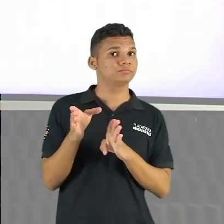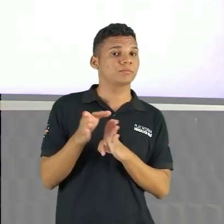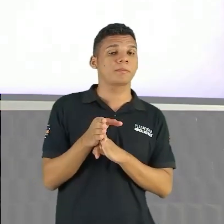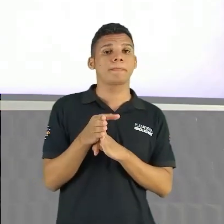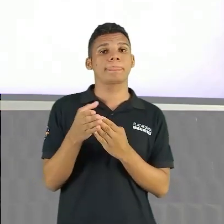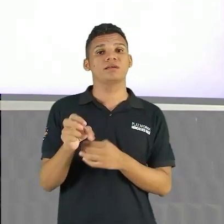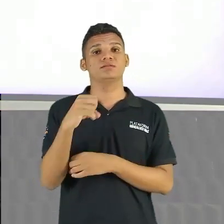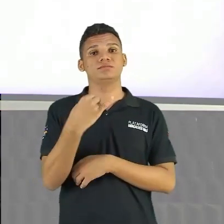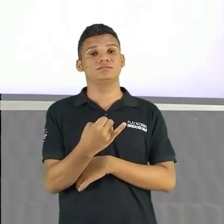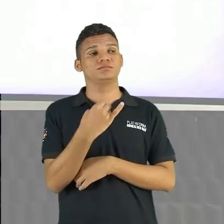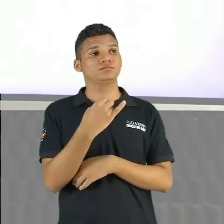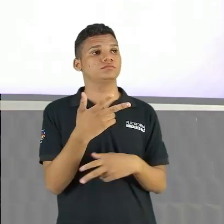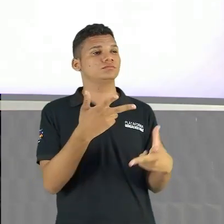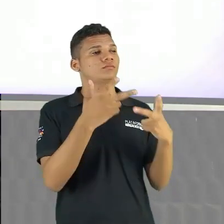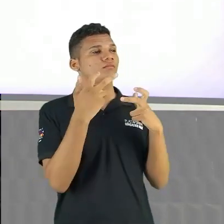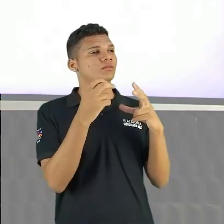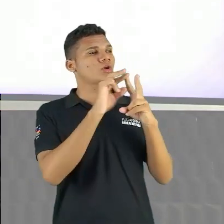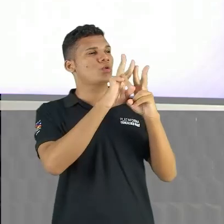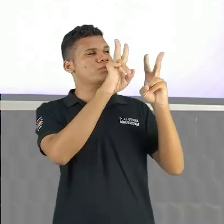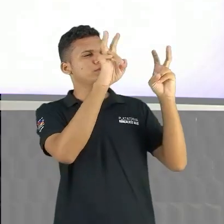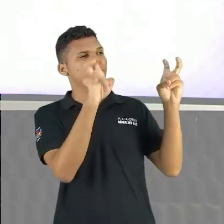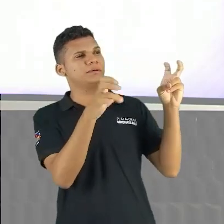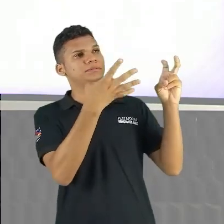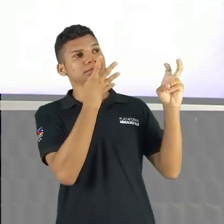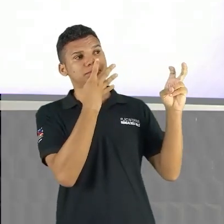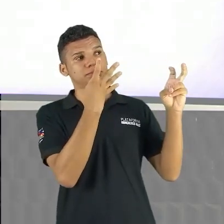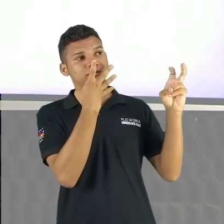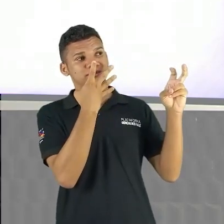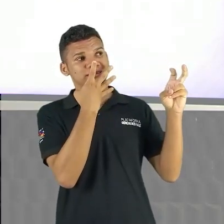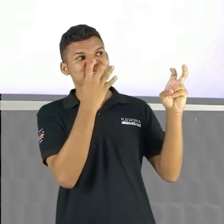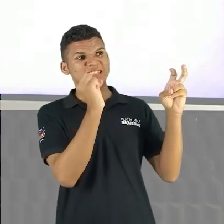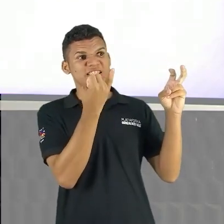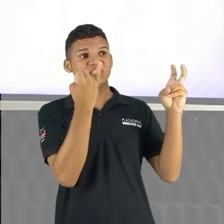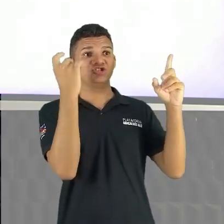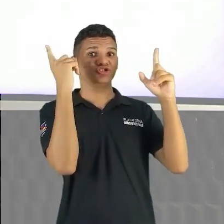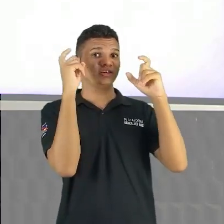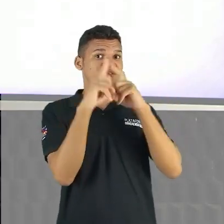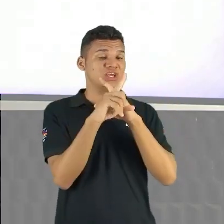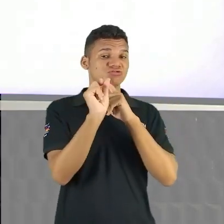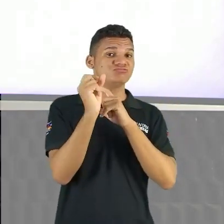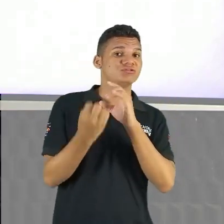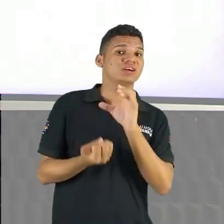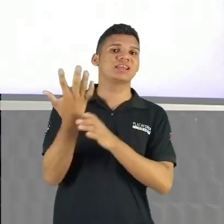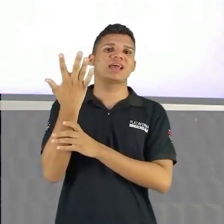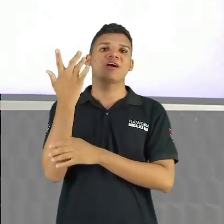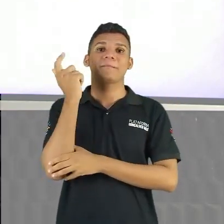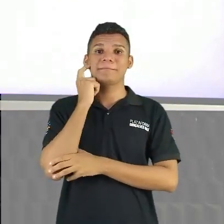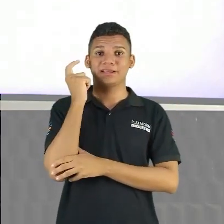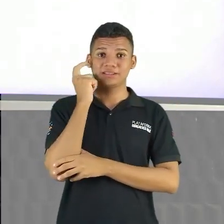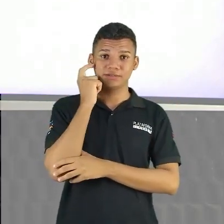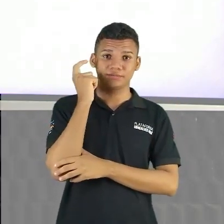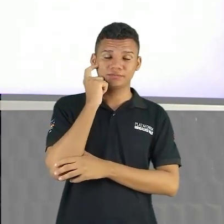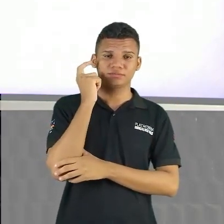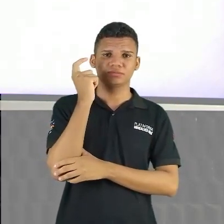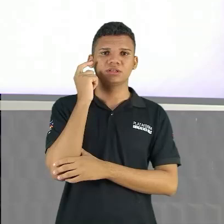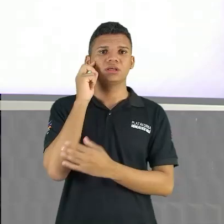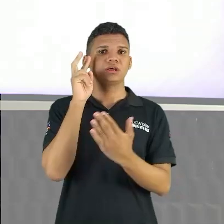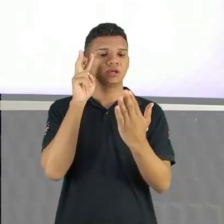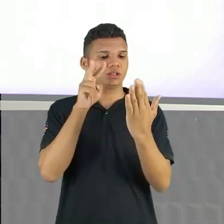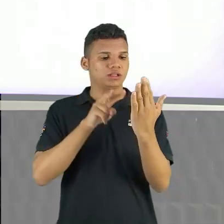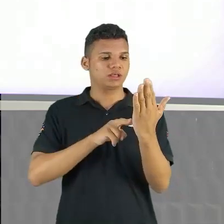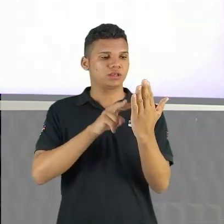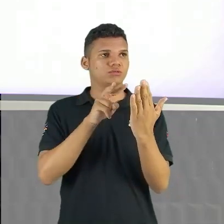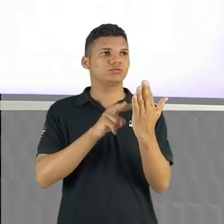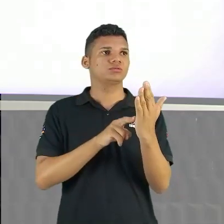quando você olhar a temática e você achar que está muito difícil de elaborar ali o seu pensamento leia os textos